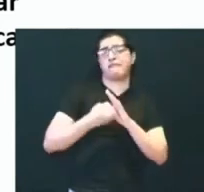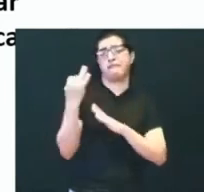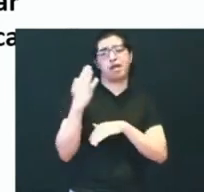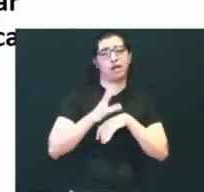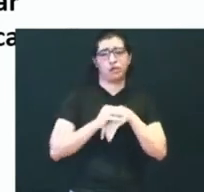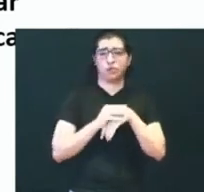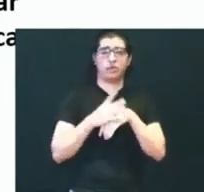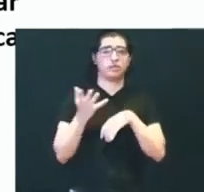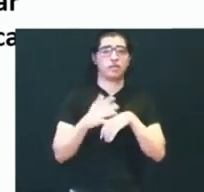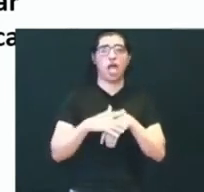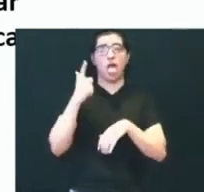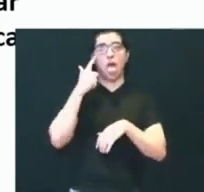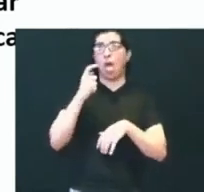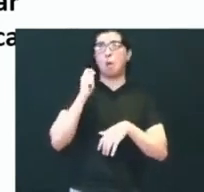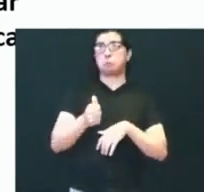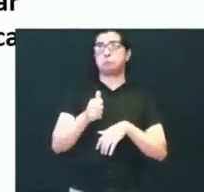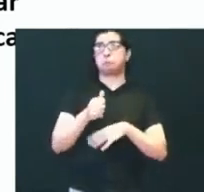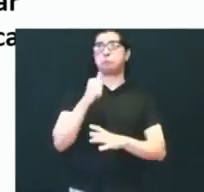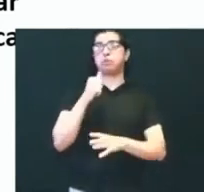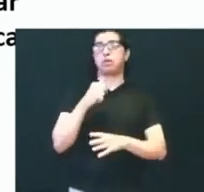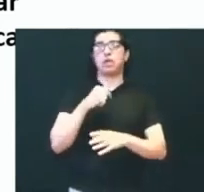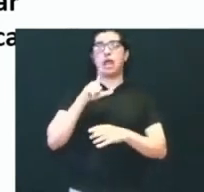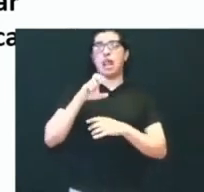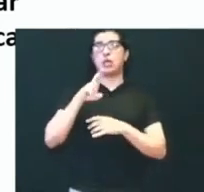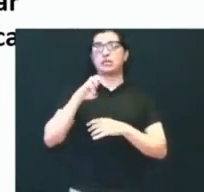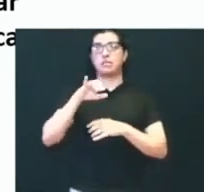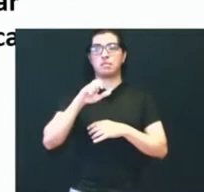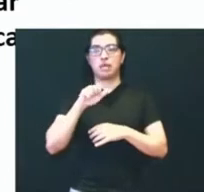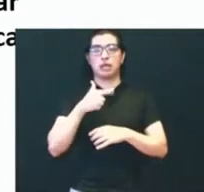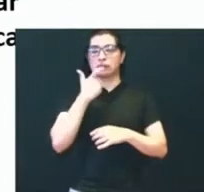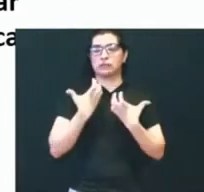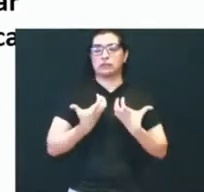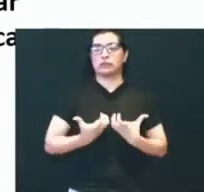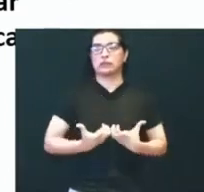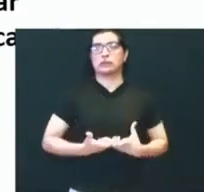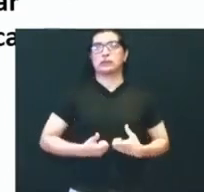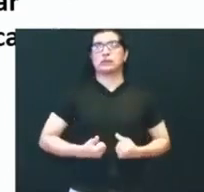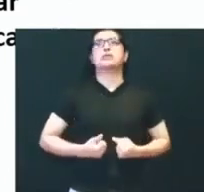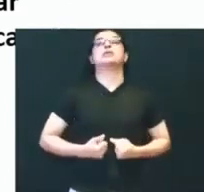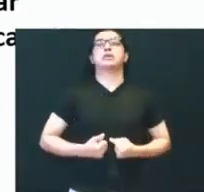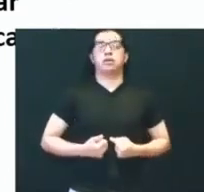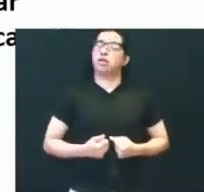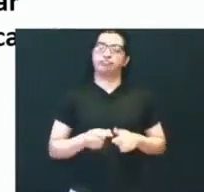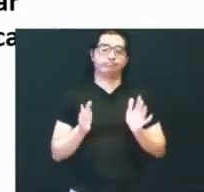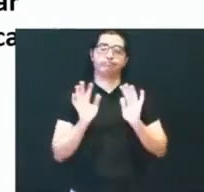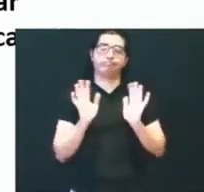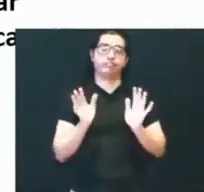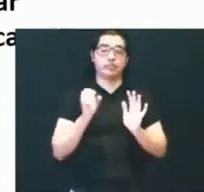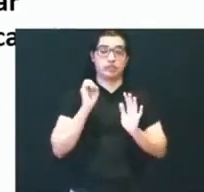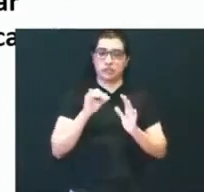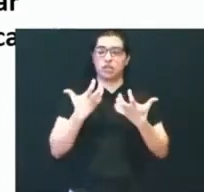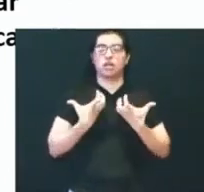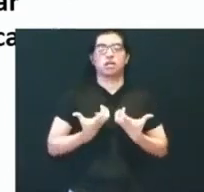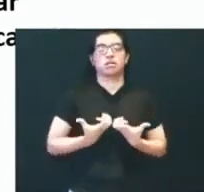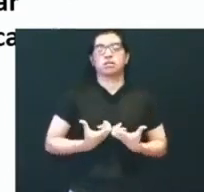não pode pensar que a gente está com a leucemia só porque a gente está mais cansado. Mas se esse cansaço não passa,